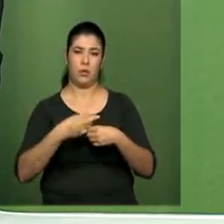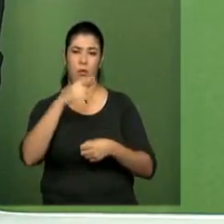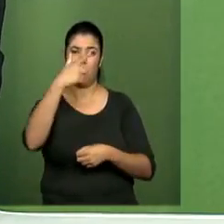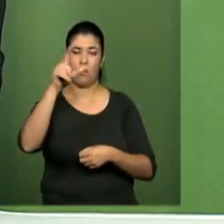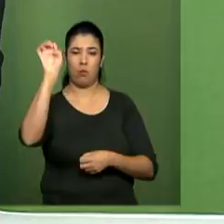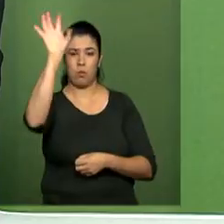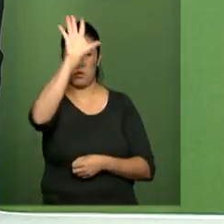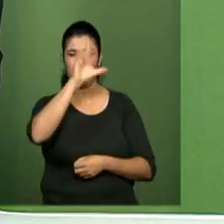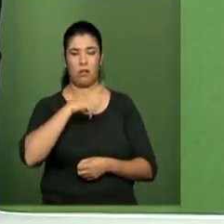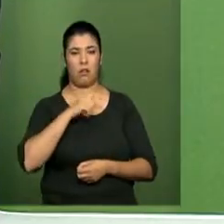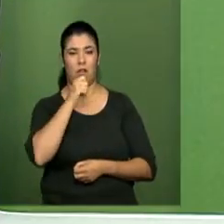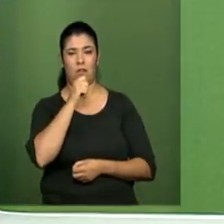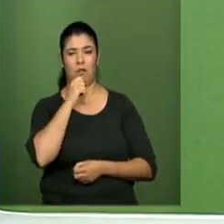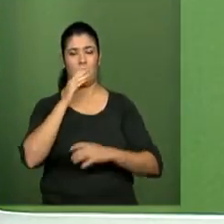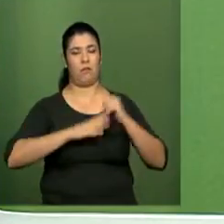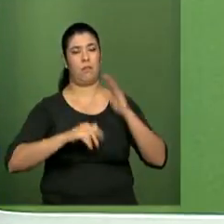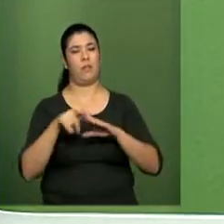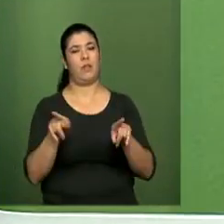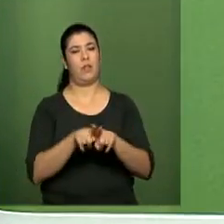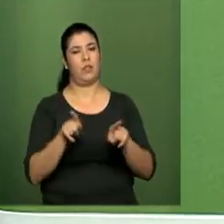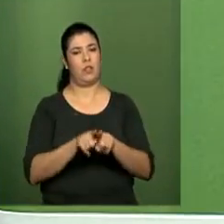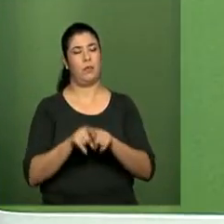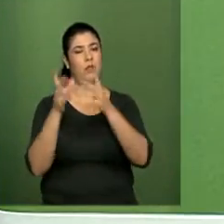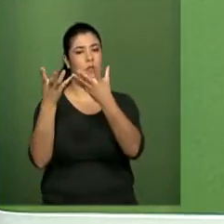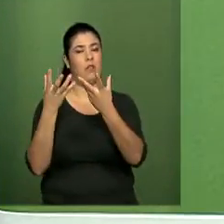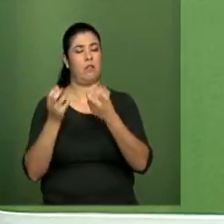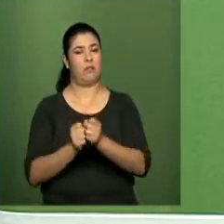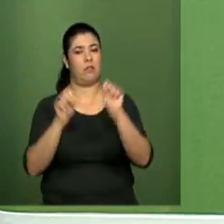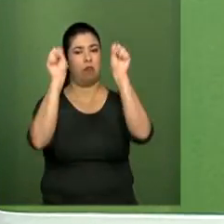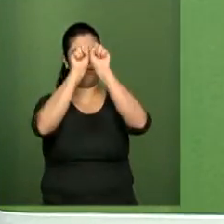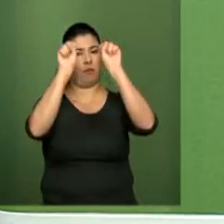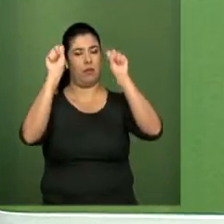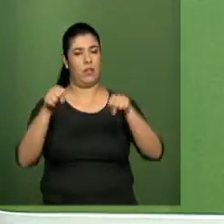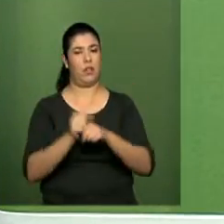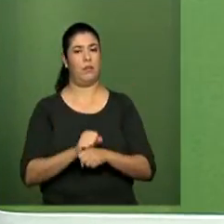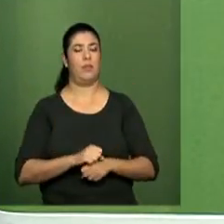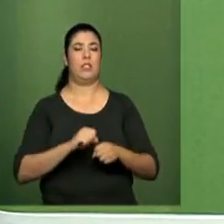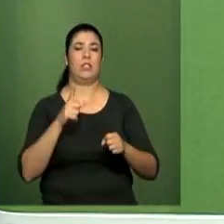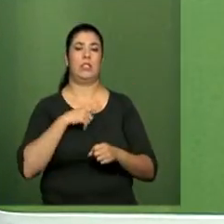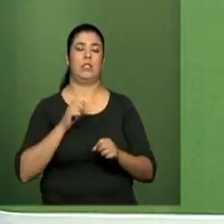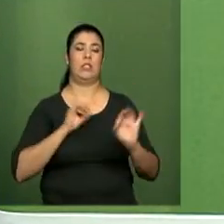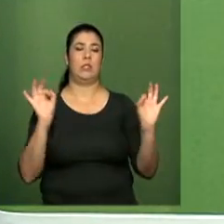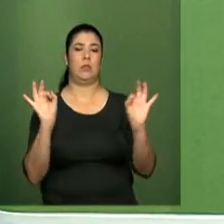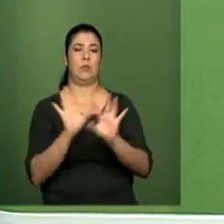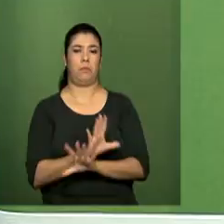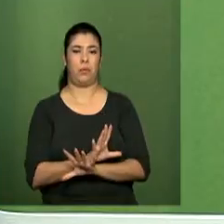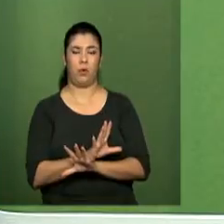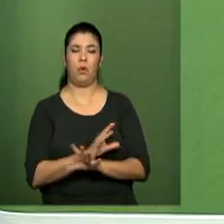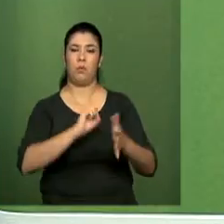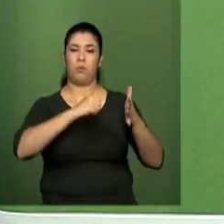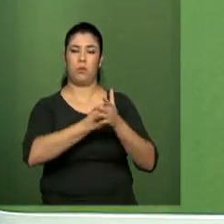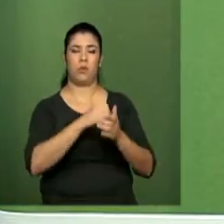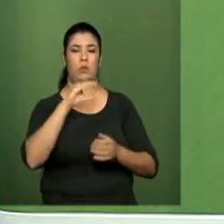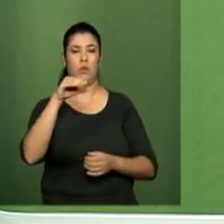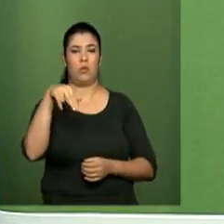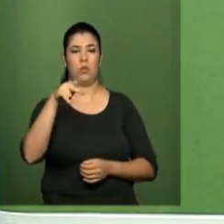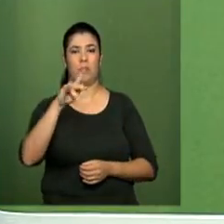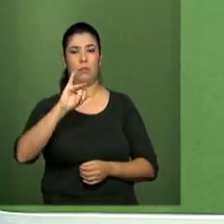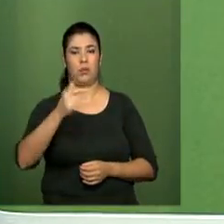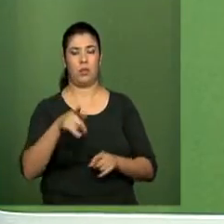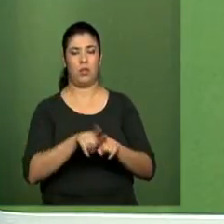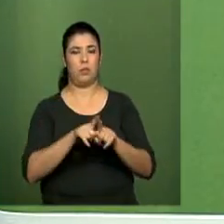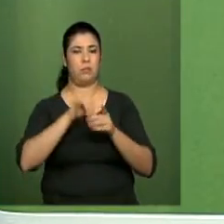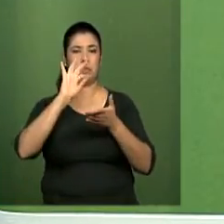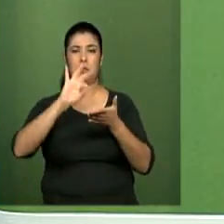fazer a adesão ao sistema mas baixar do cnpj a instituição escala estadual não tem sentido e inscrição